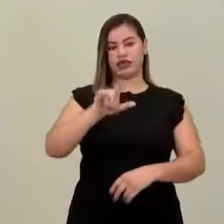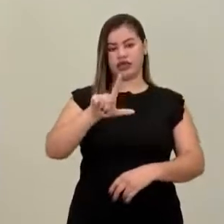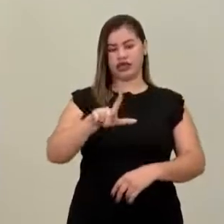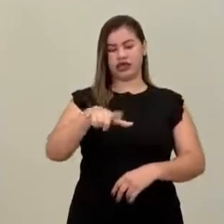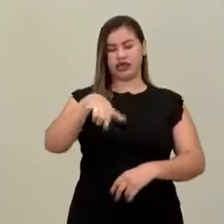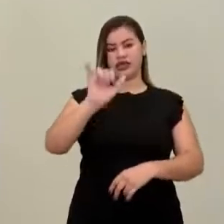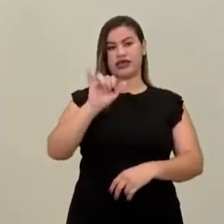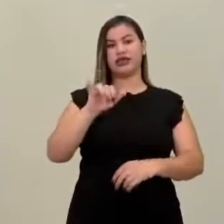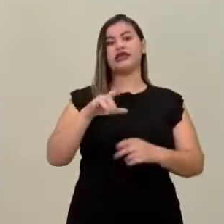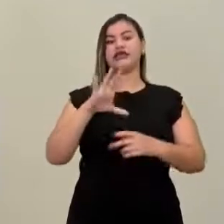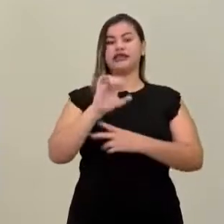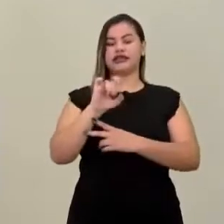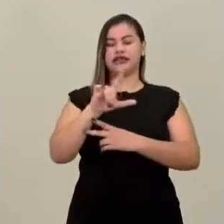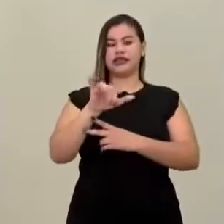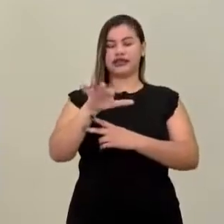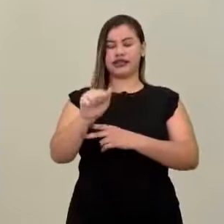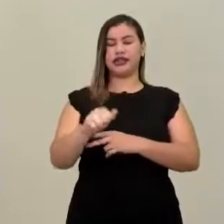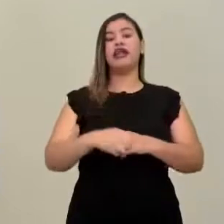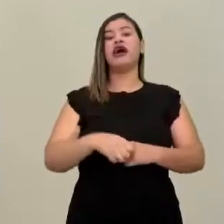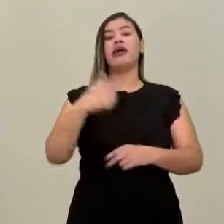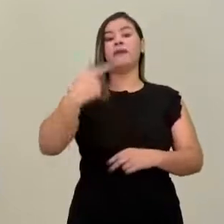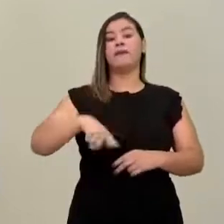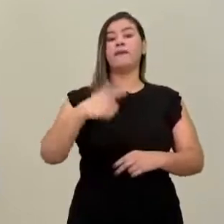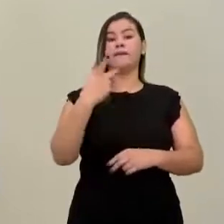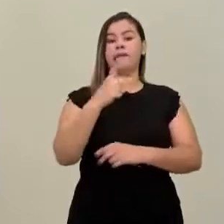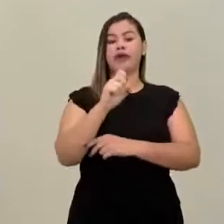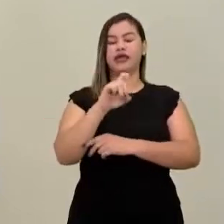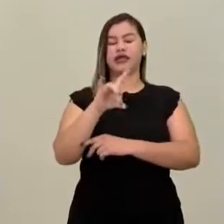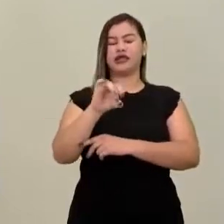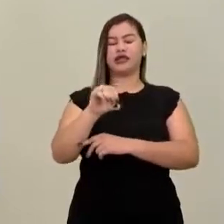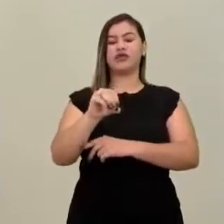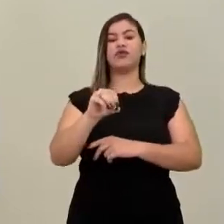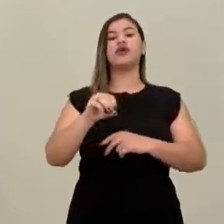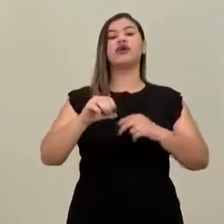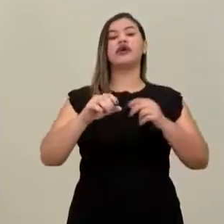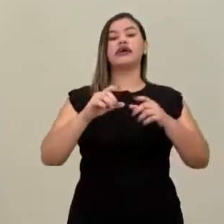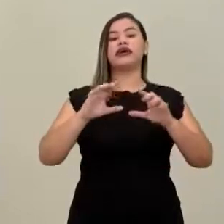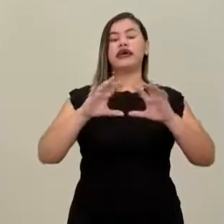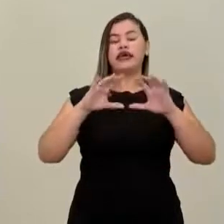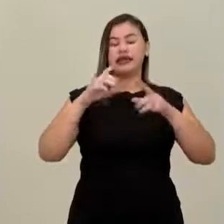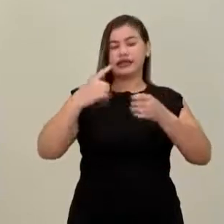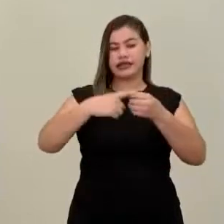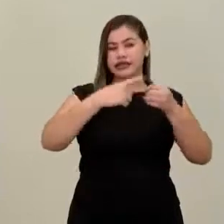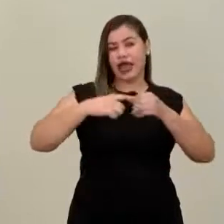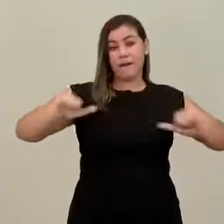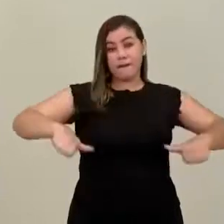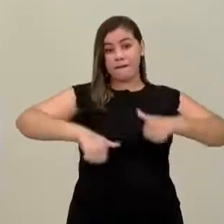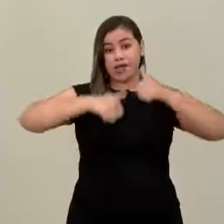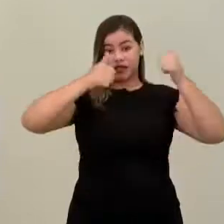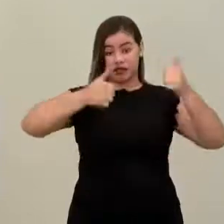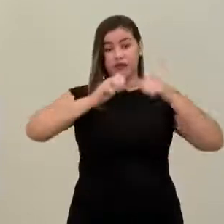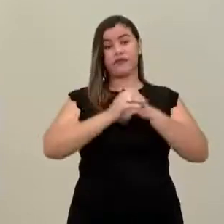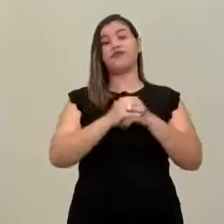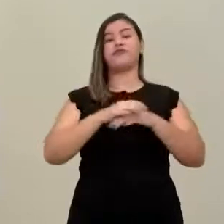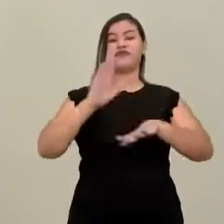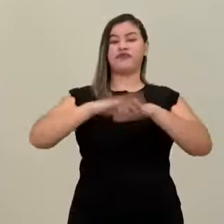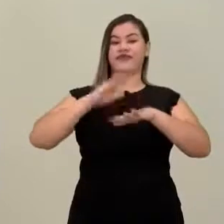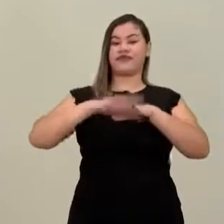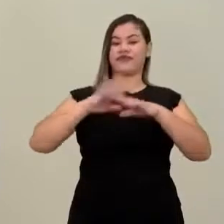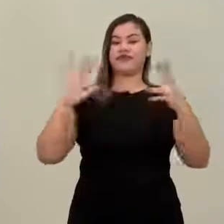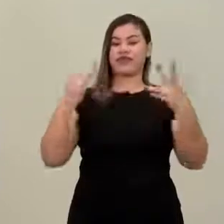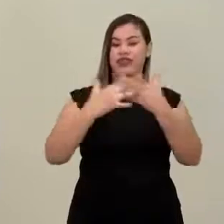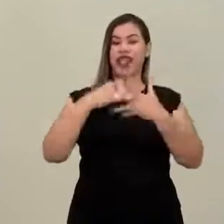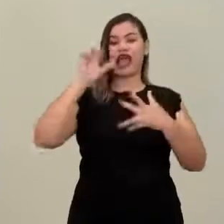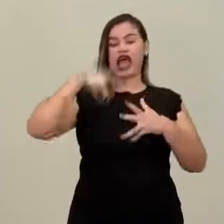Pedro Henrique, melhorando uma cidade. O Pro José Luiz, cidadania é a prática de deveres